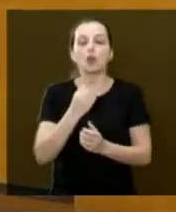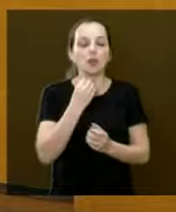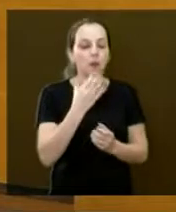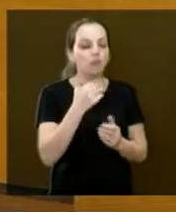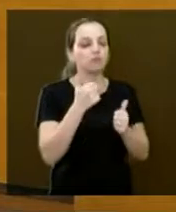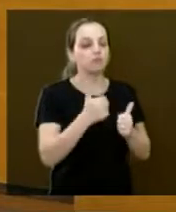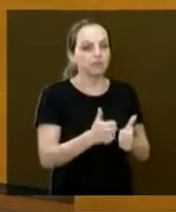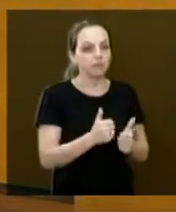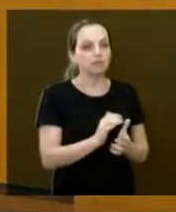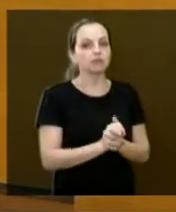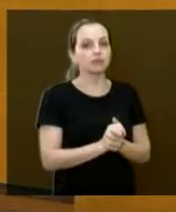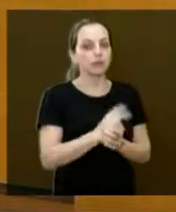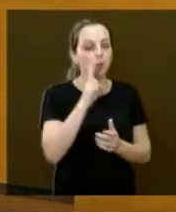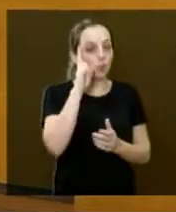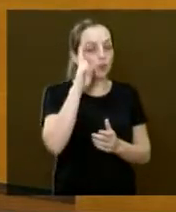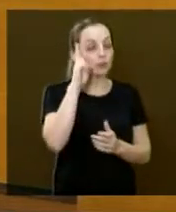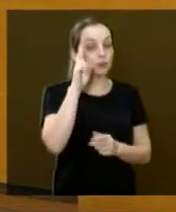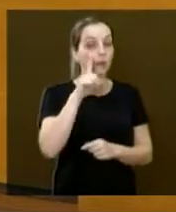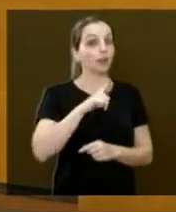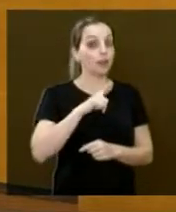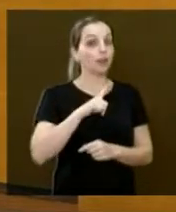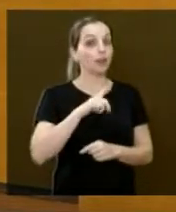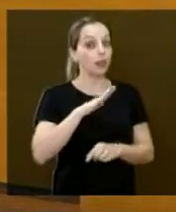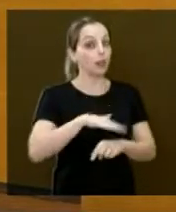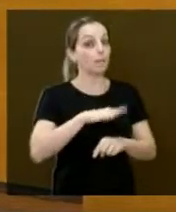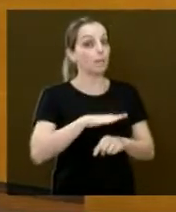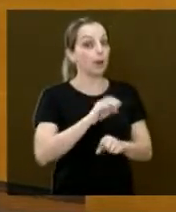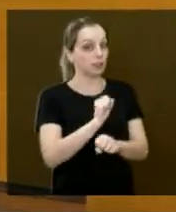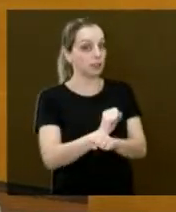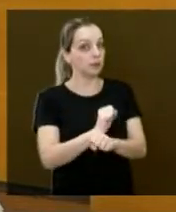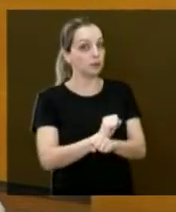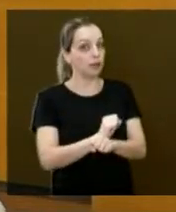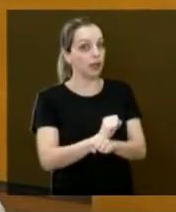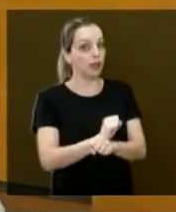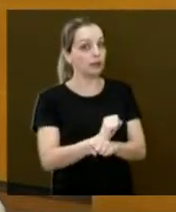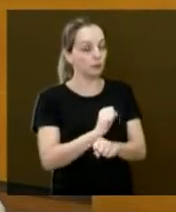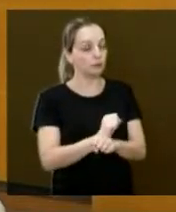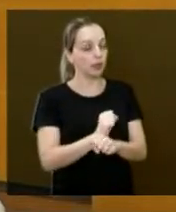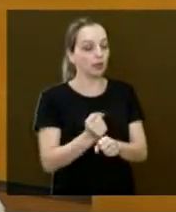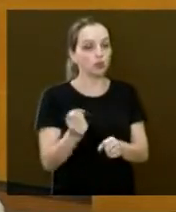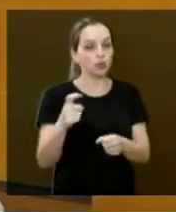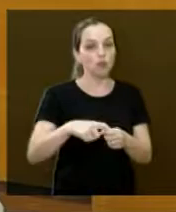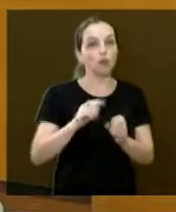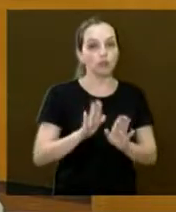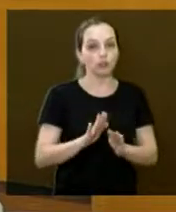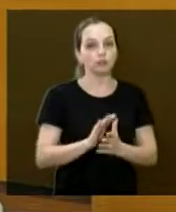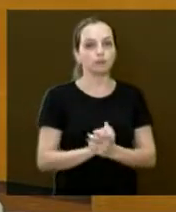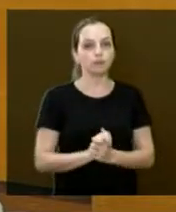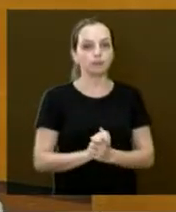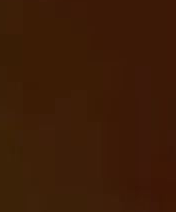história boa o senhor tem aqui? E ele tem mais, mas é para daqui a pouquinho, depois do intervalo. Aguarde, nós voltamos já.